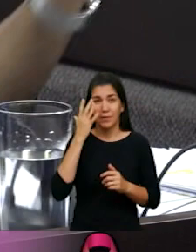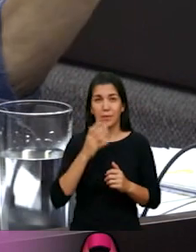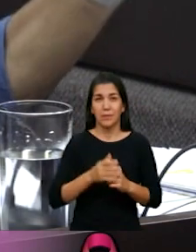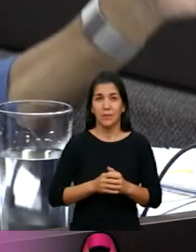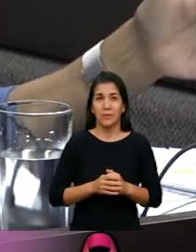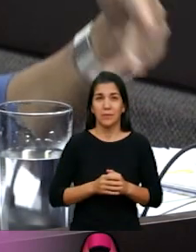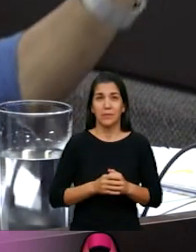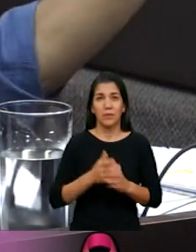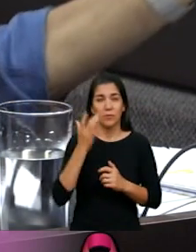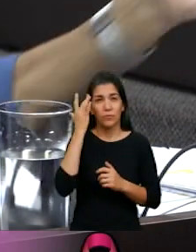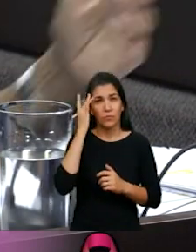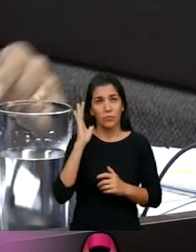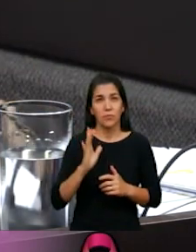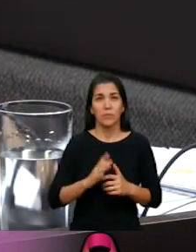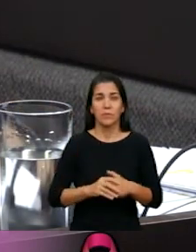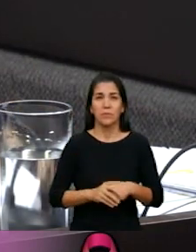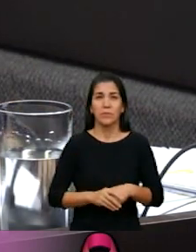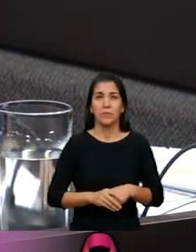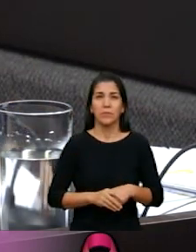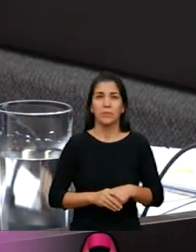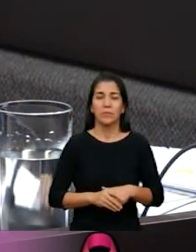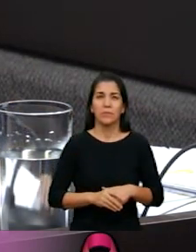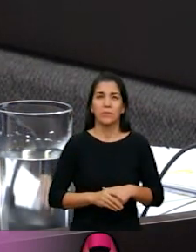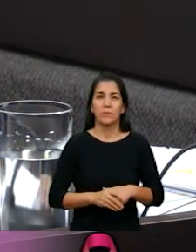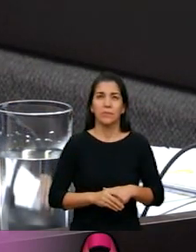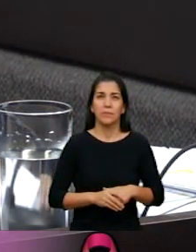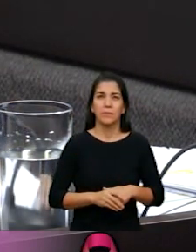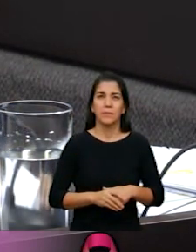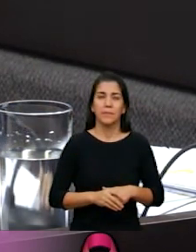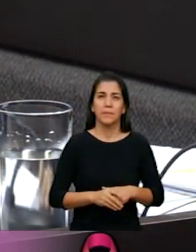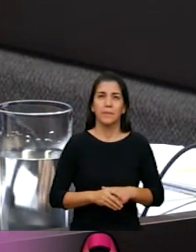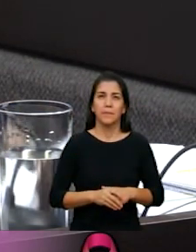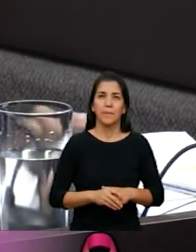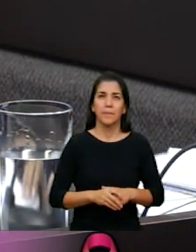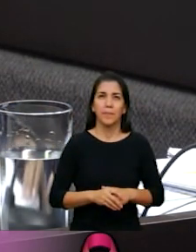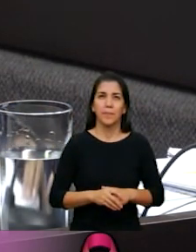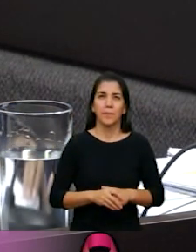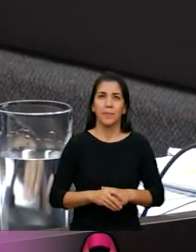preparadas, que não é obrigado, claro, para esse fim específico,